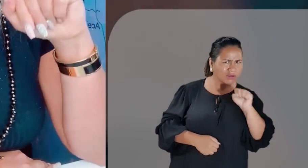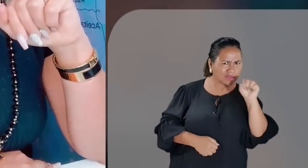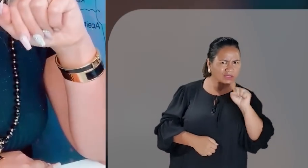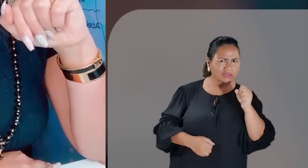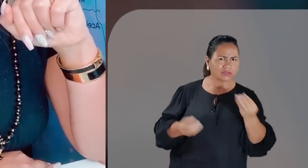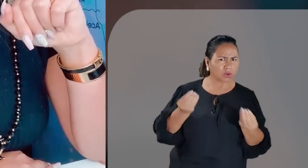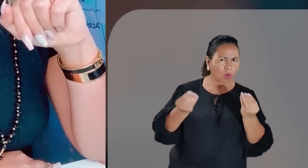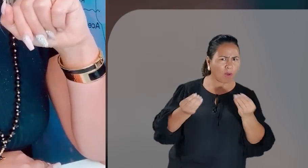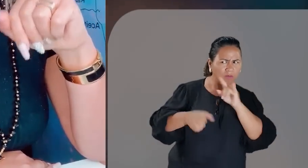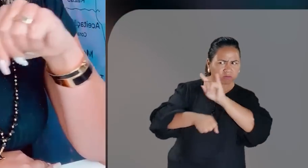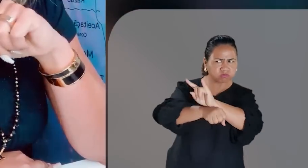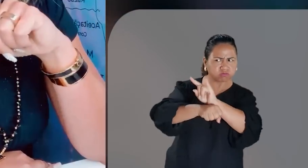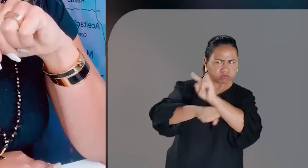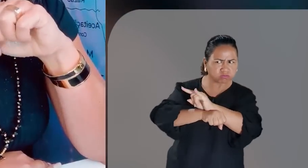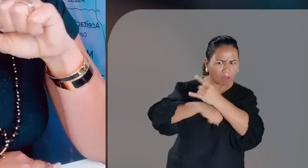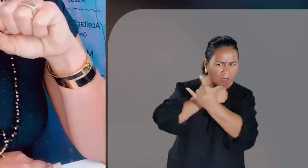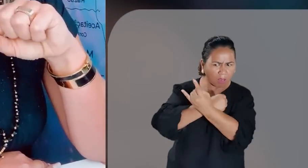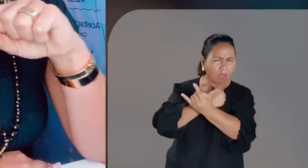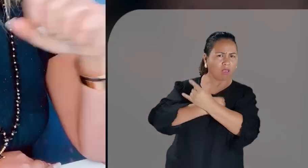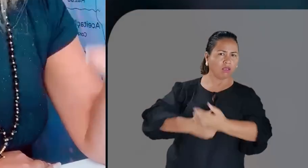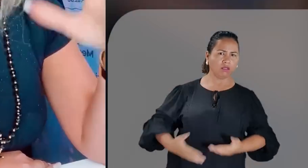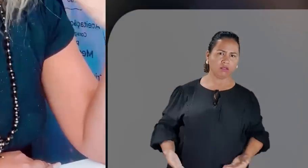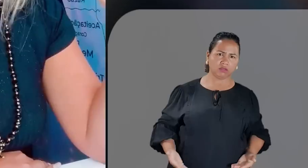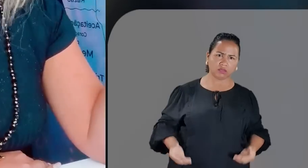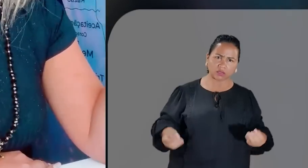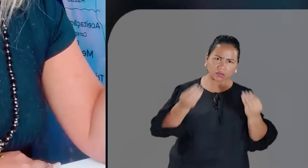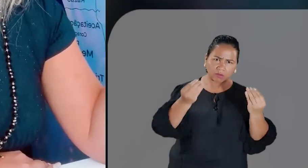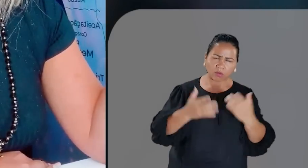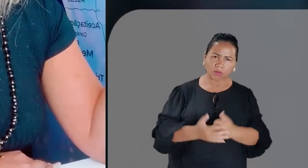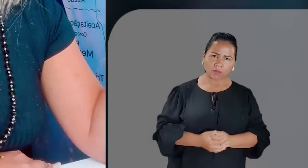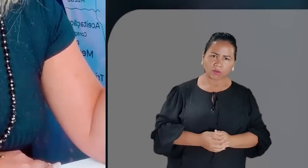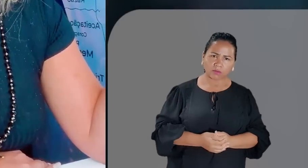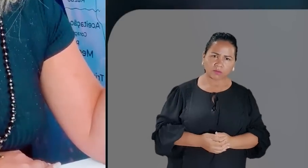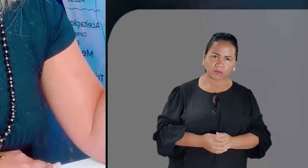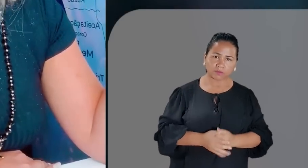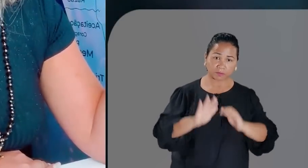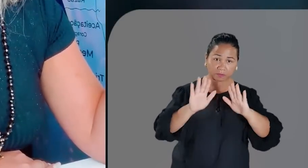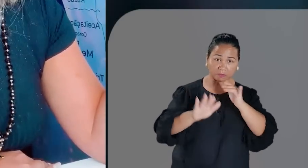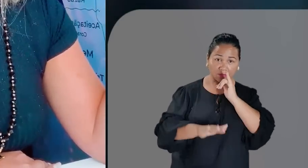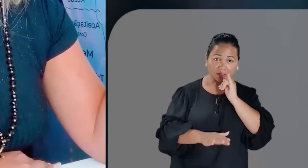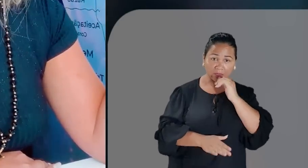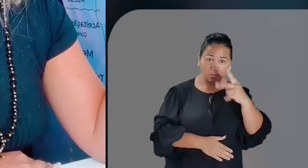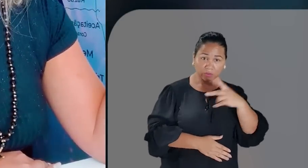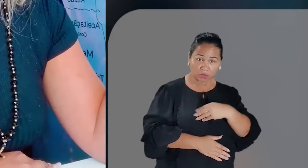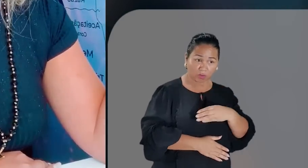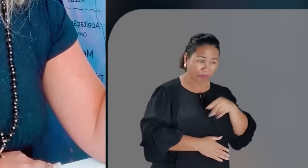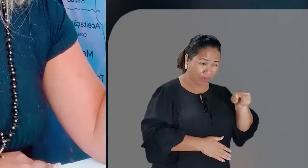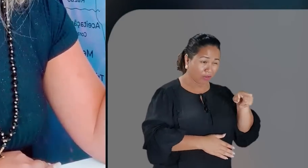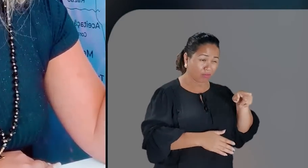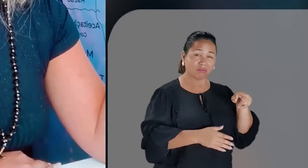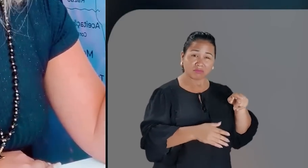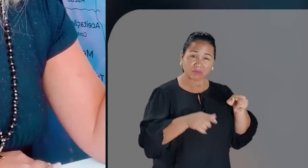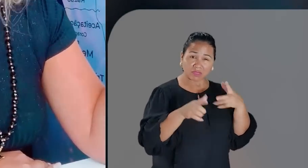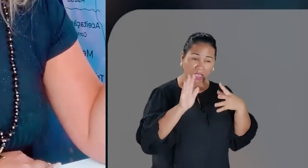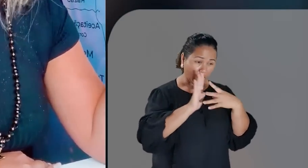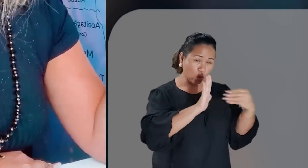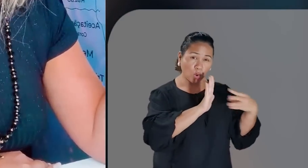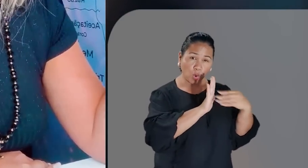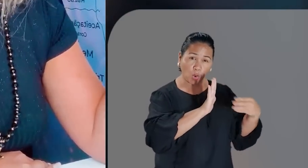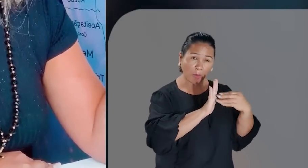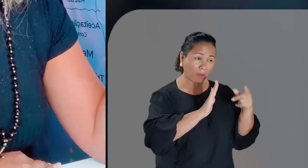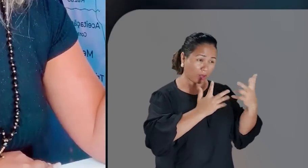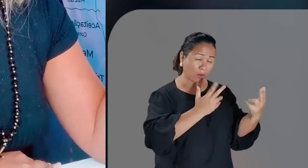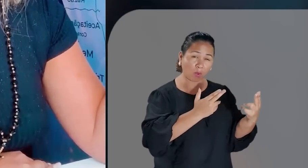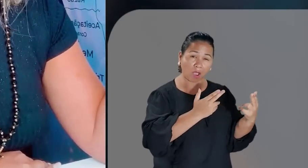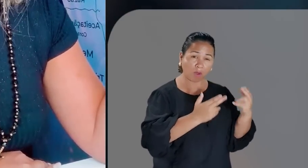filho? Teu filho foi desonesto? Teu filho está enganando os trouxas dos amigos, do chefe, da namorada? E você quer dar lição de moral? Você